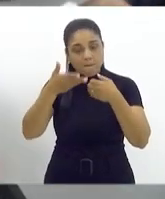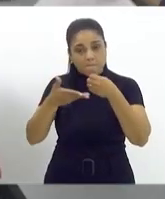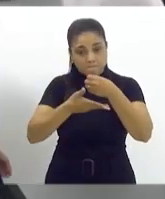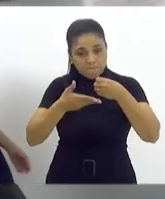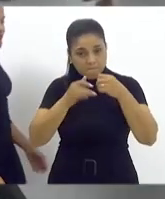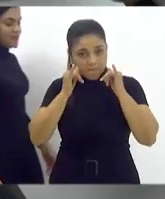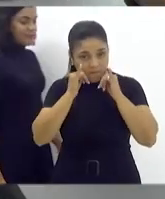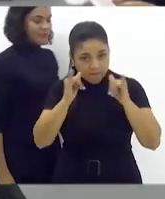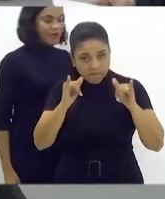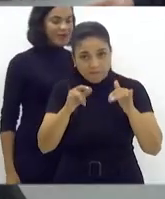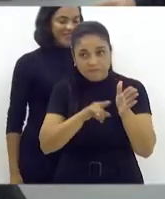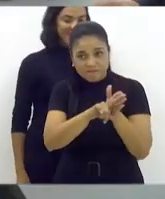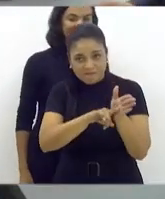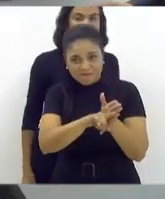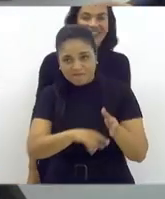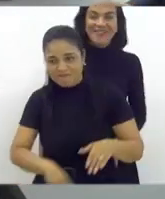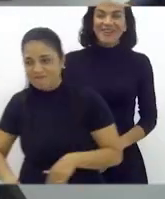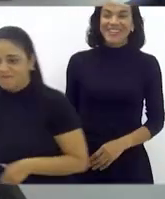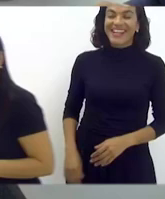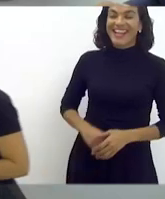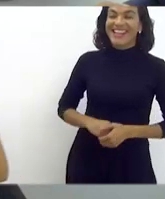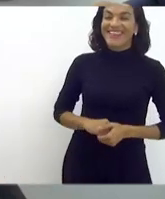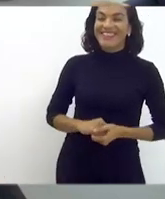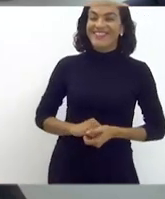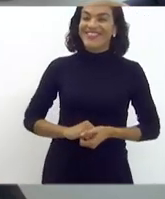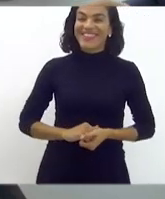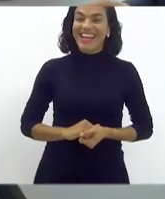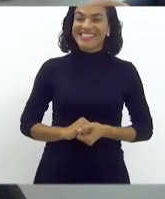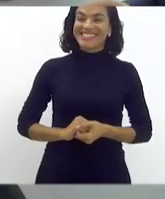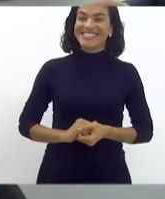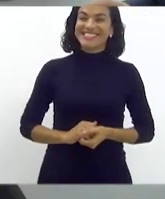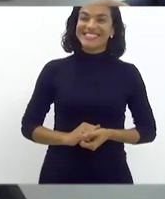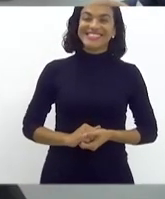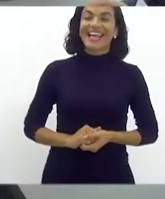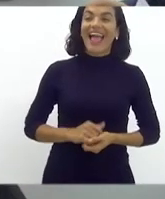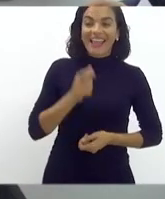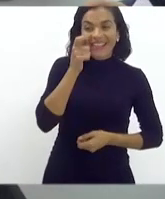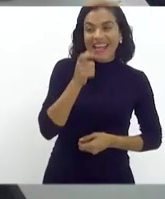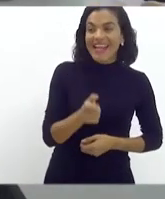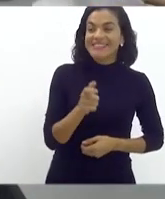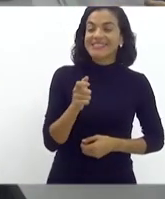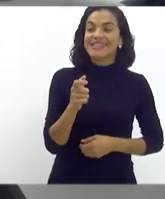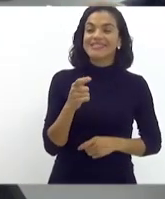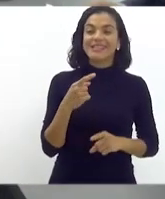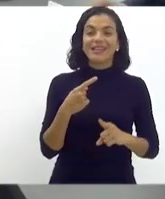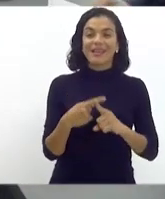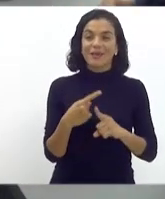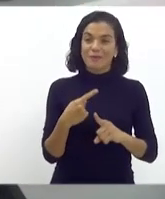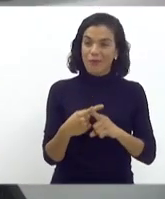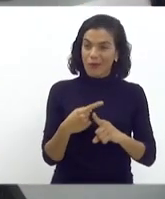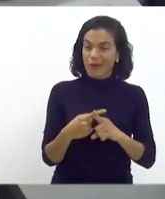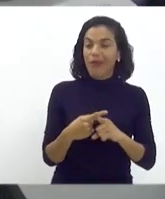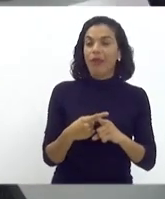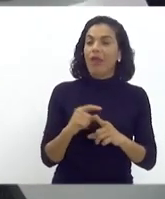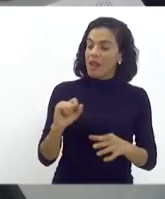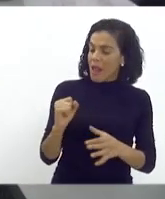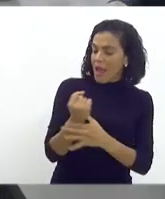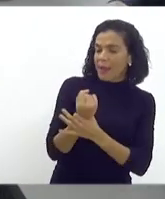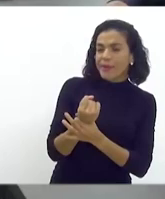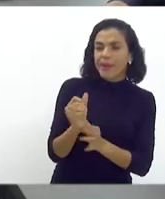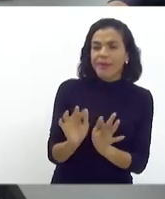do tribunal É bem interessante porque ele fala da questão das garantias